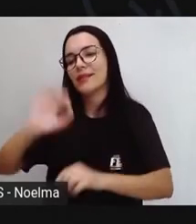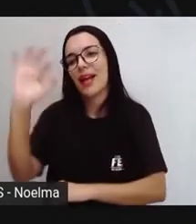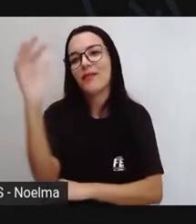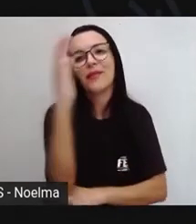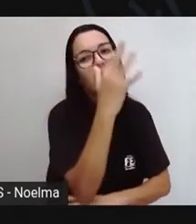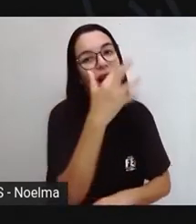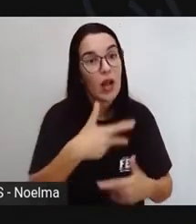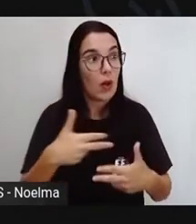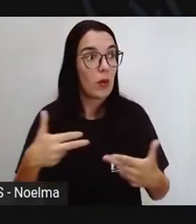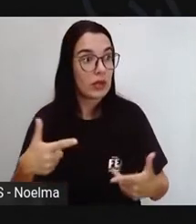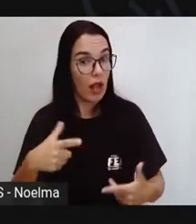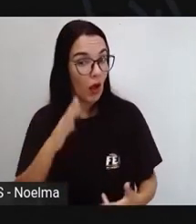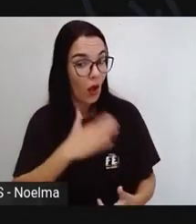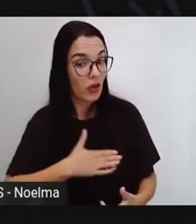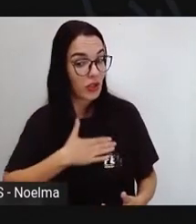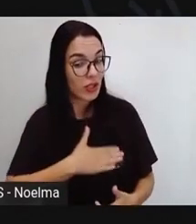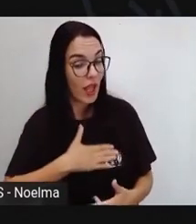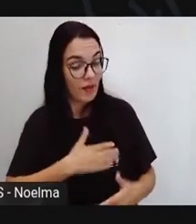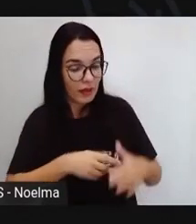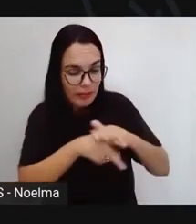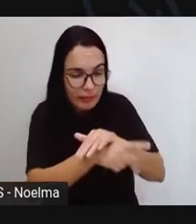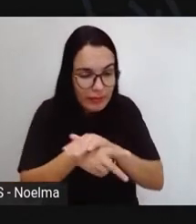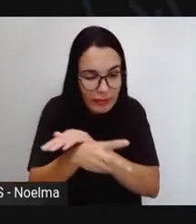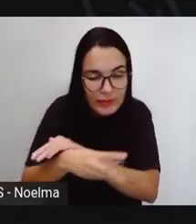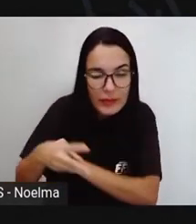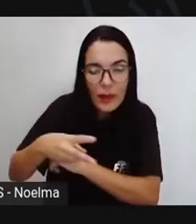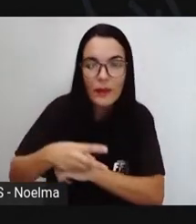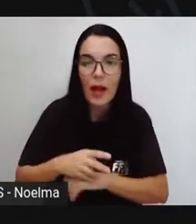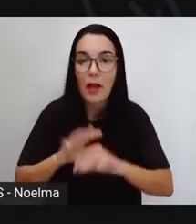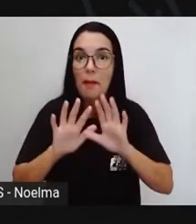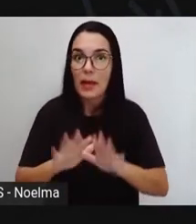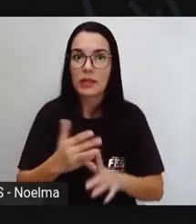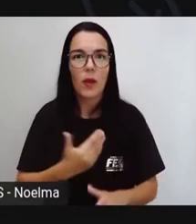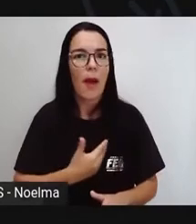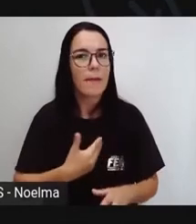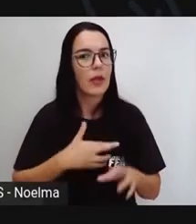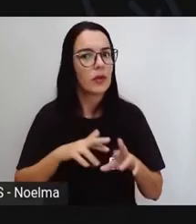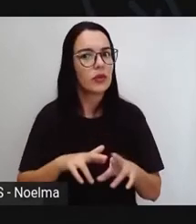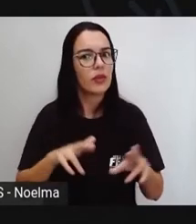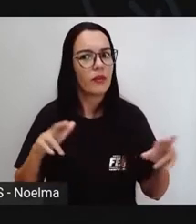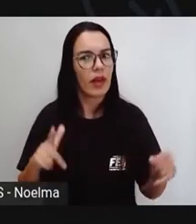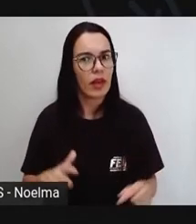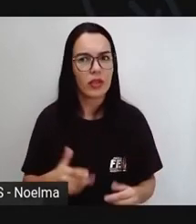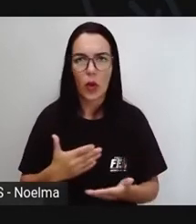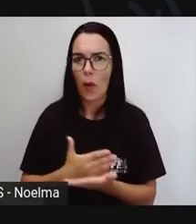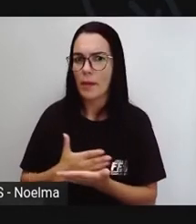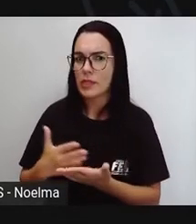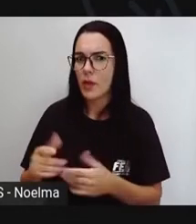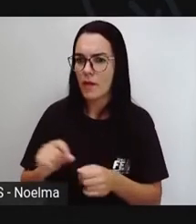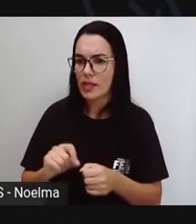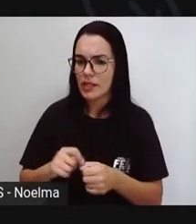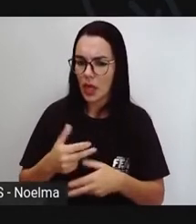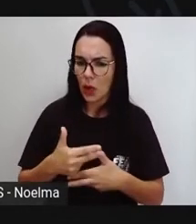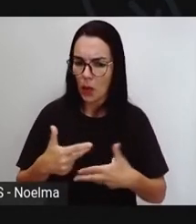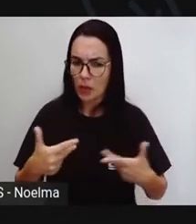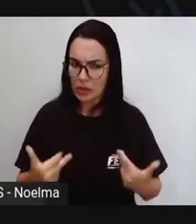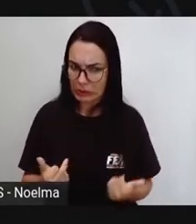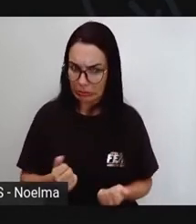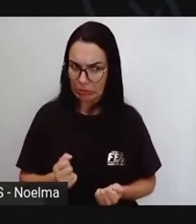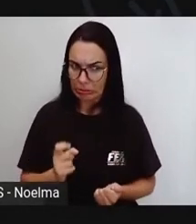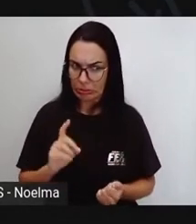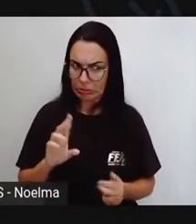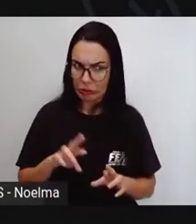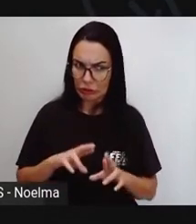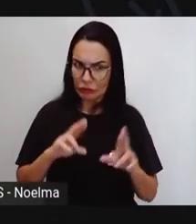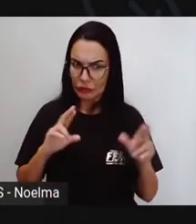gostava de explorar. Mas aquele amigo diferente começou a fazer coisas estranhas. Levou a menina a